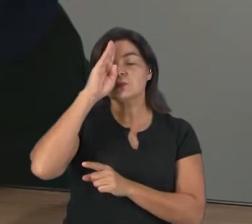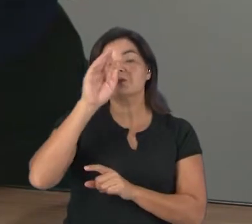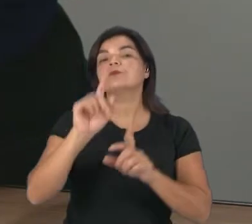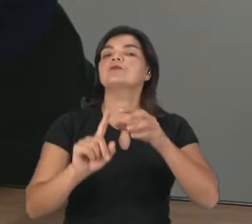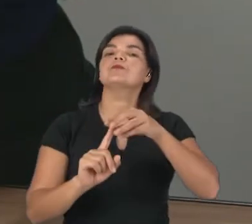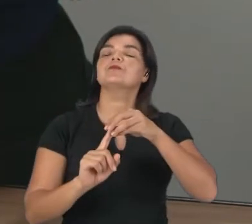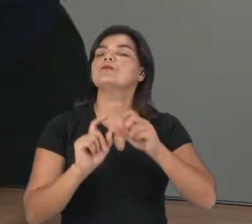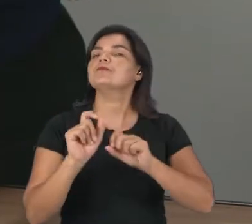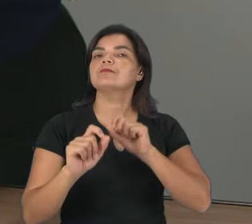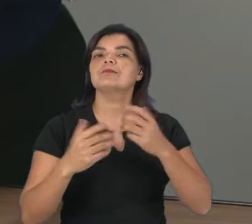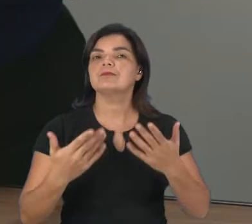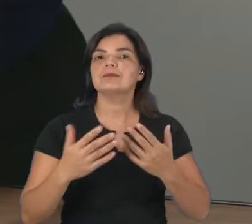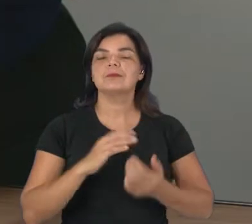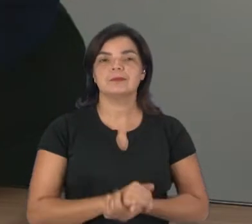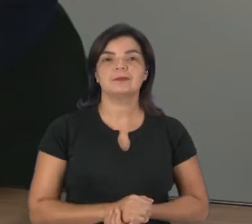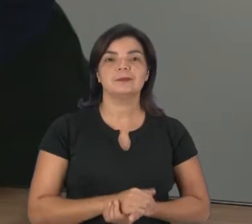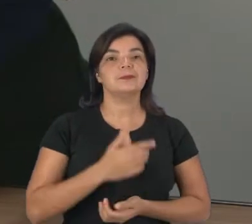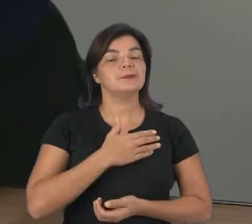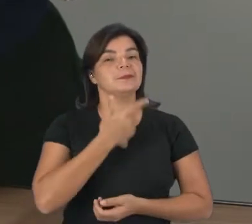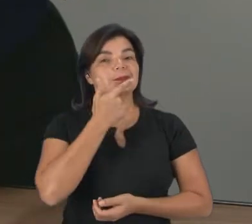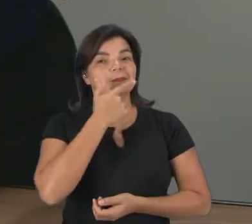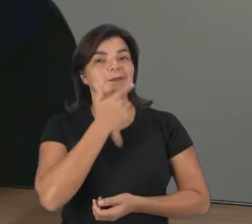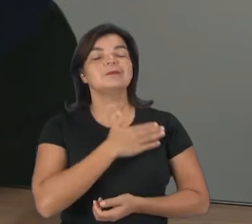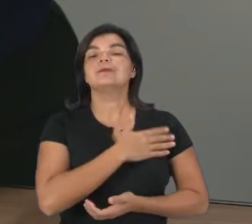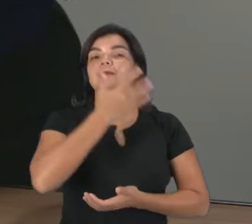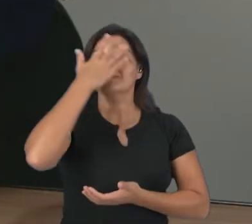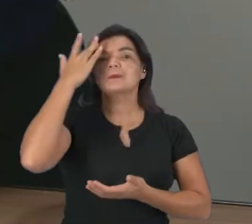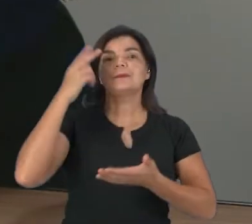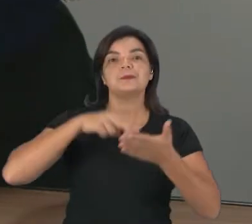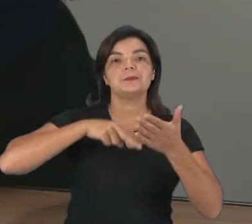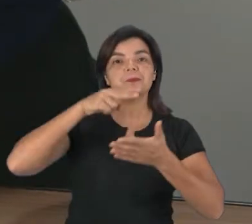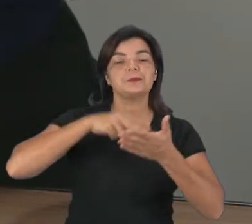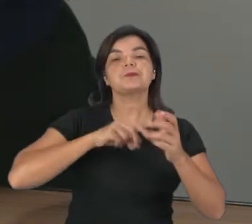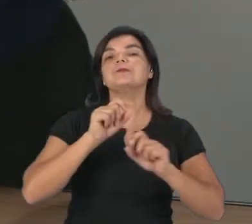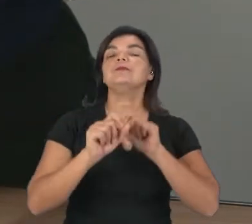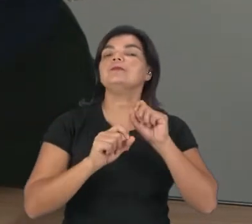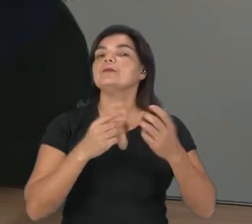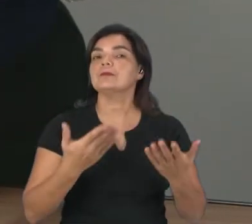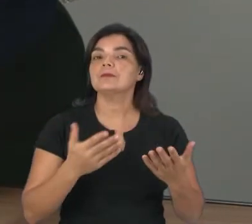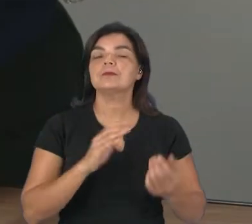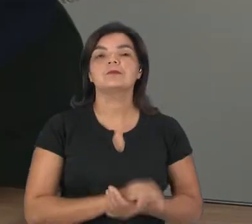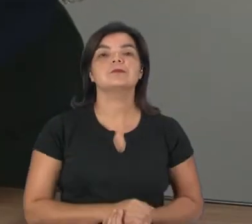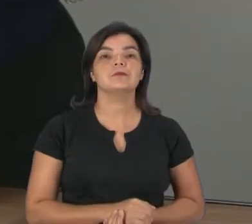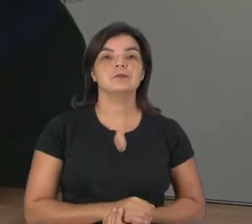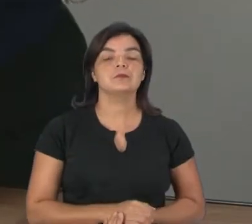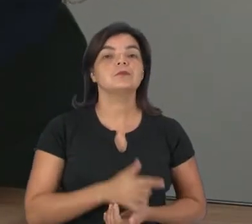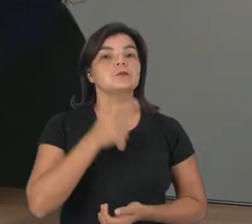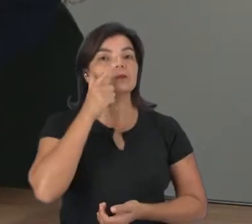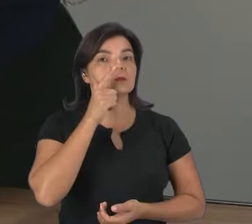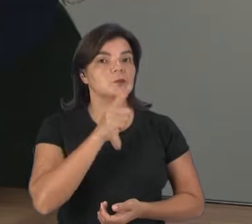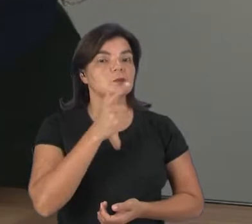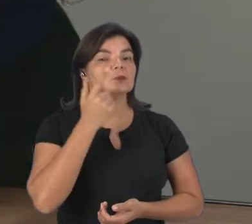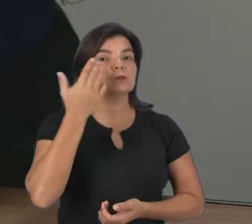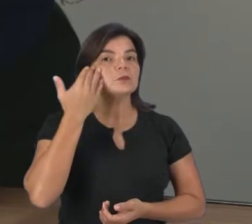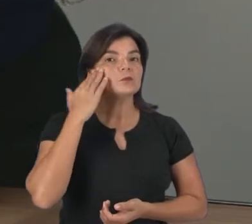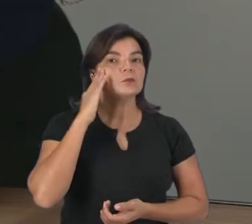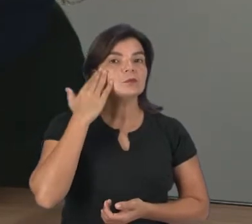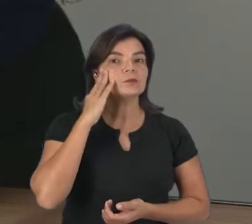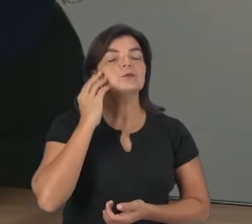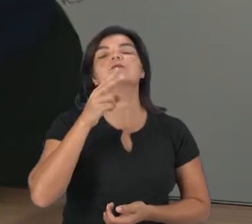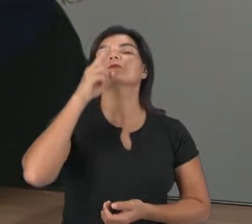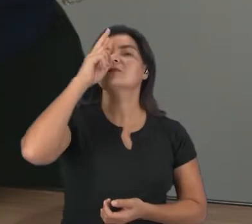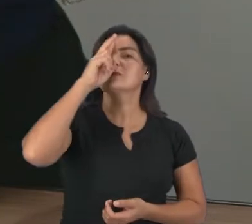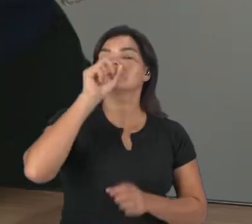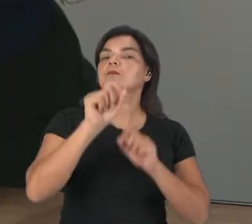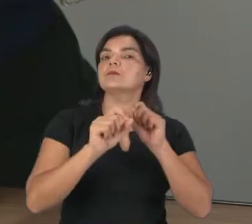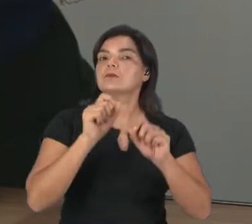função, que é esta: divertir o leitor. Certo? Nós vamos conseguindo compreender a